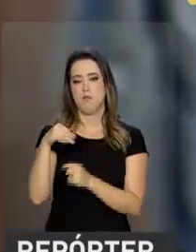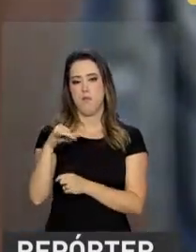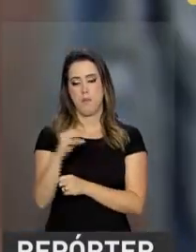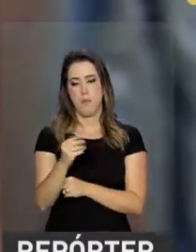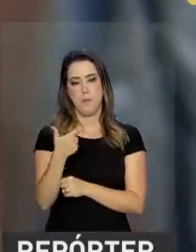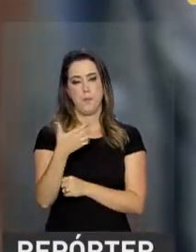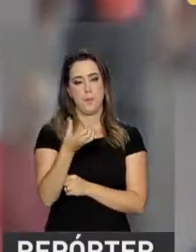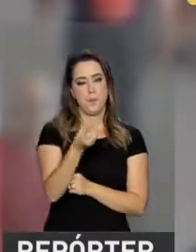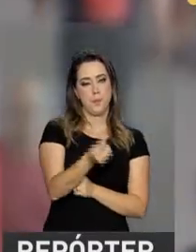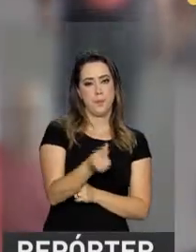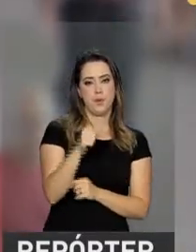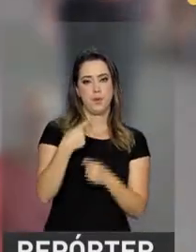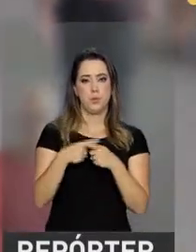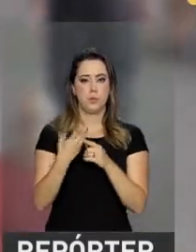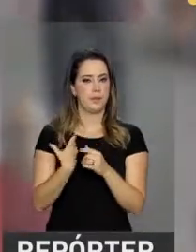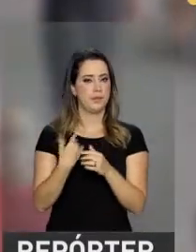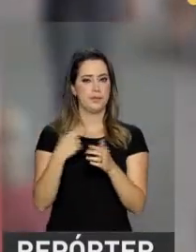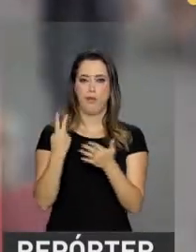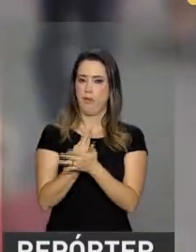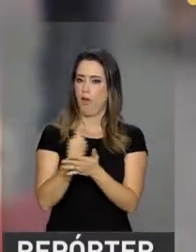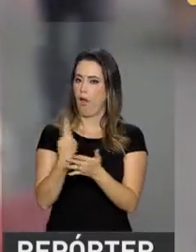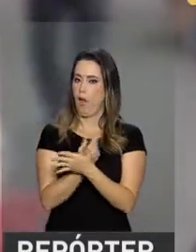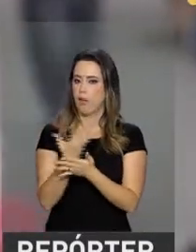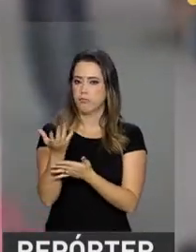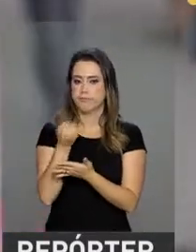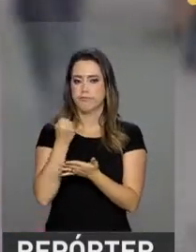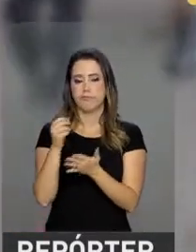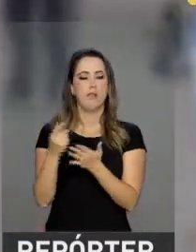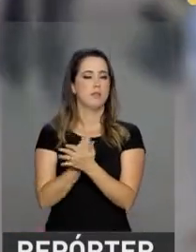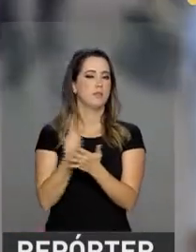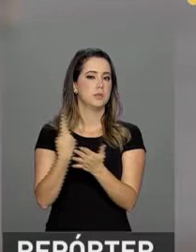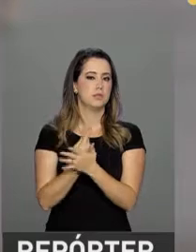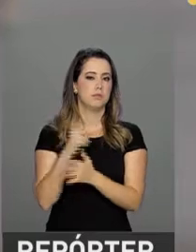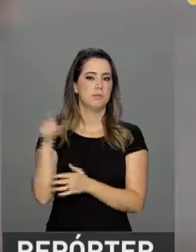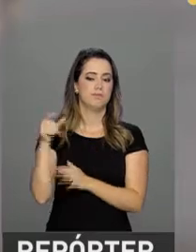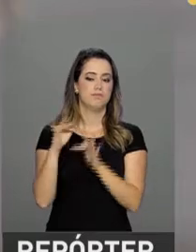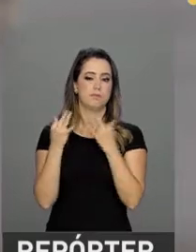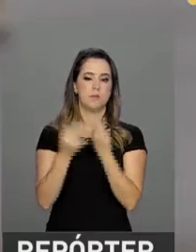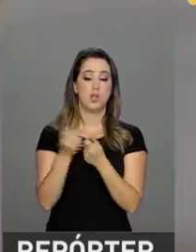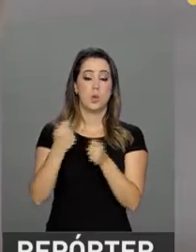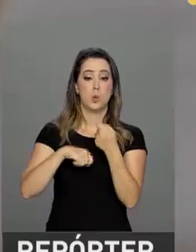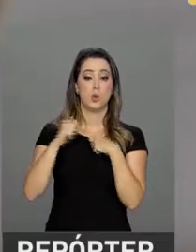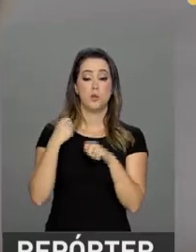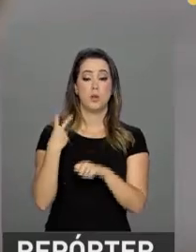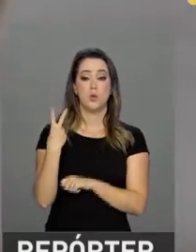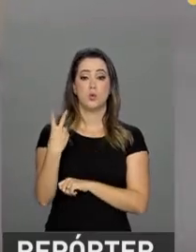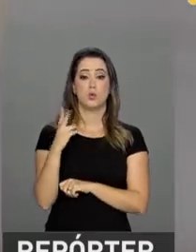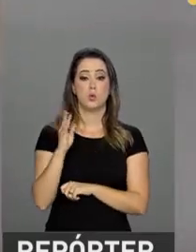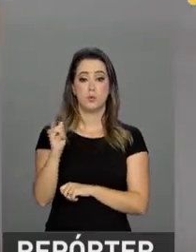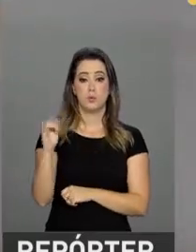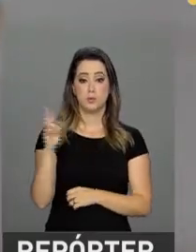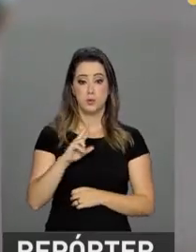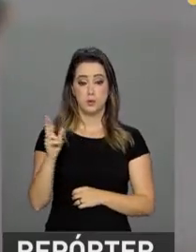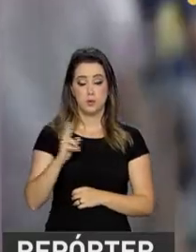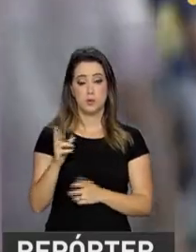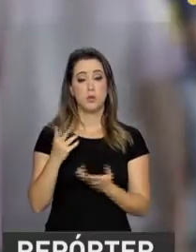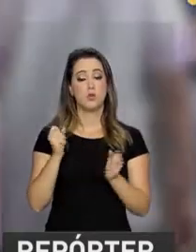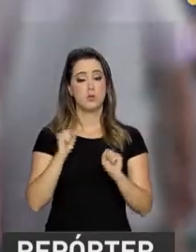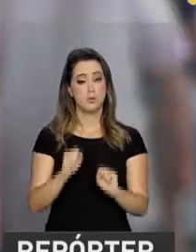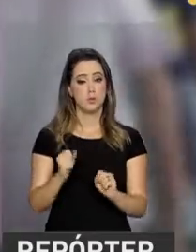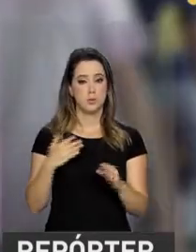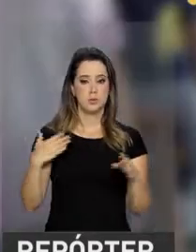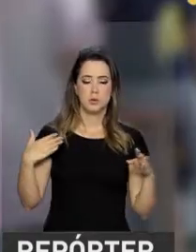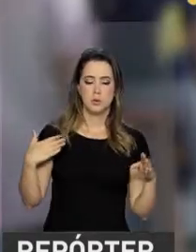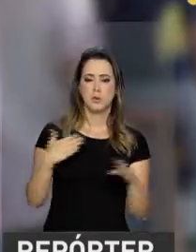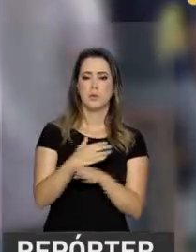2016 por não se enquadrarem nos critérios de renda do programa gerou uma economia de 2 bilhões de reais o que permitiu a